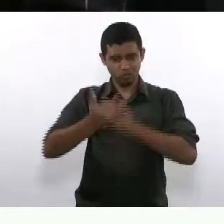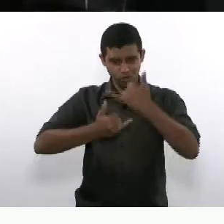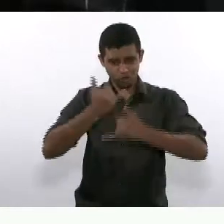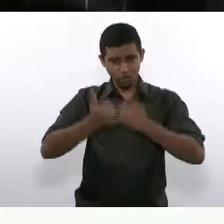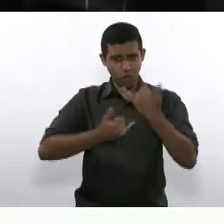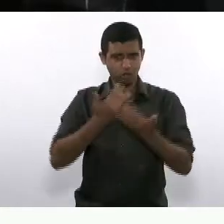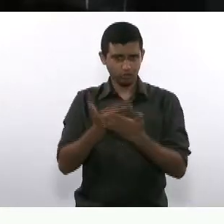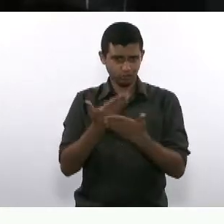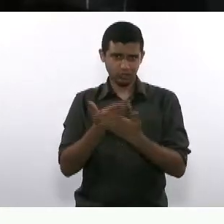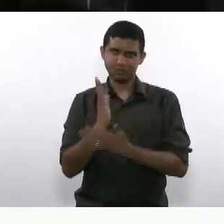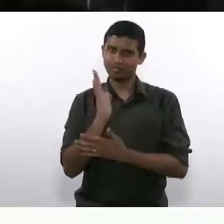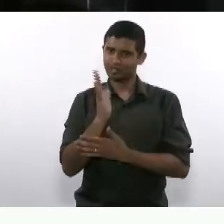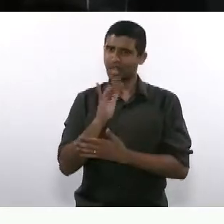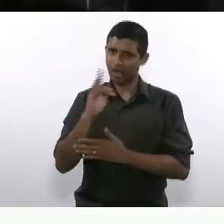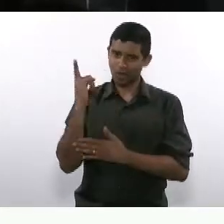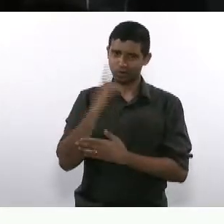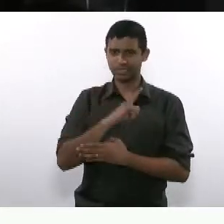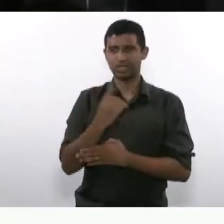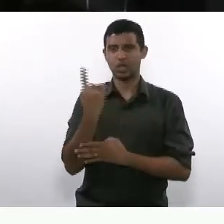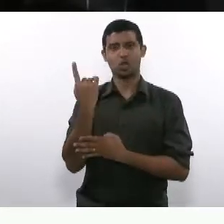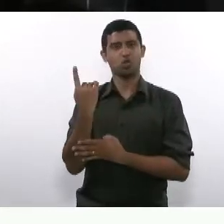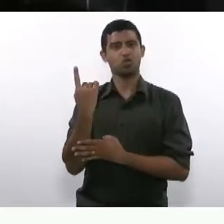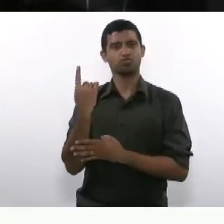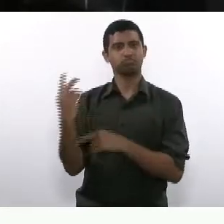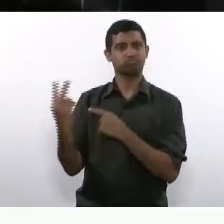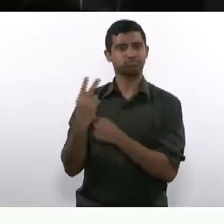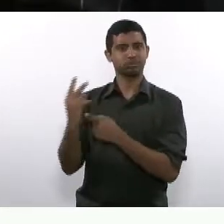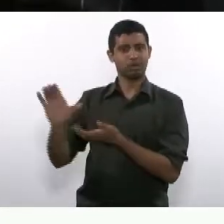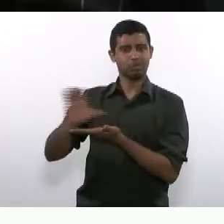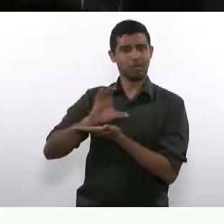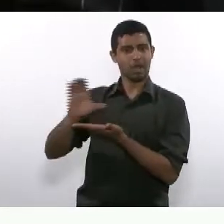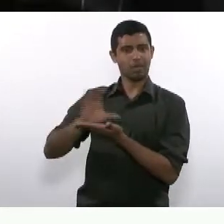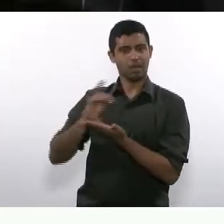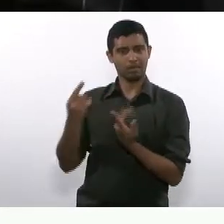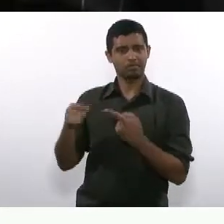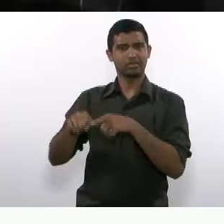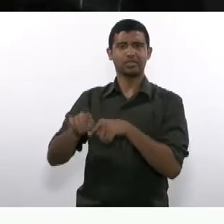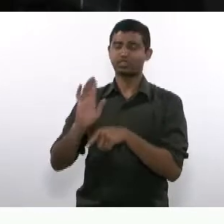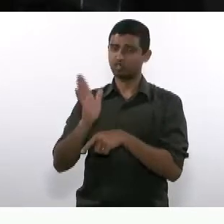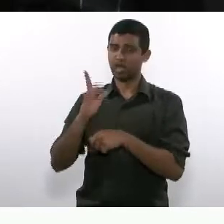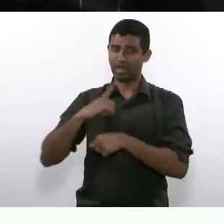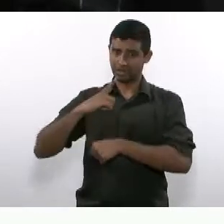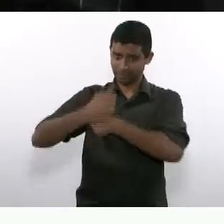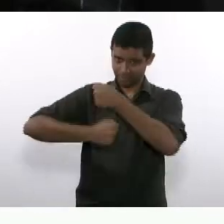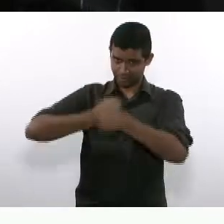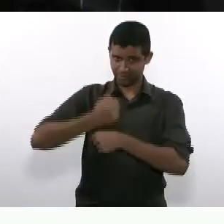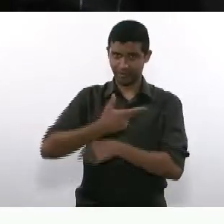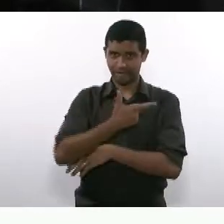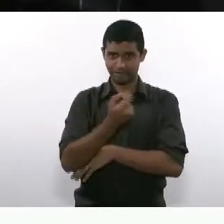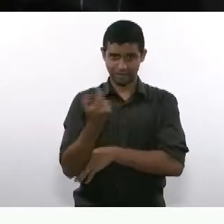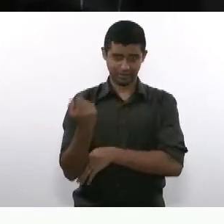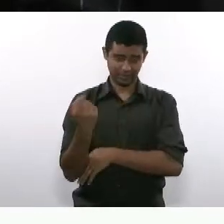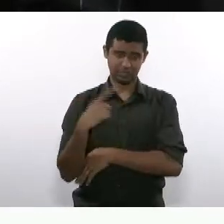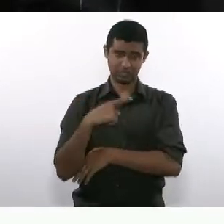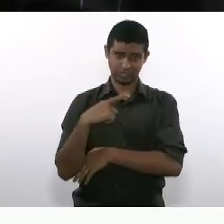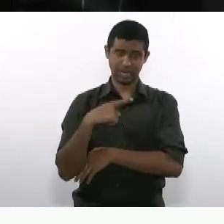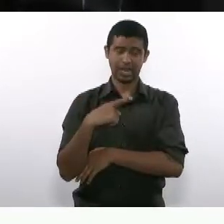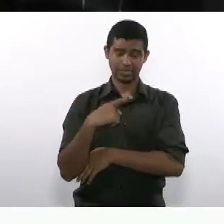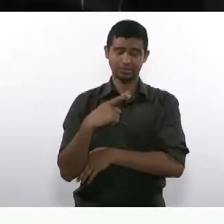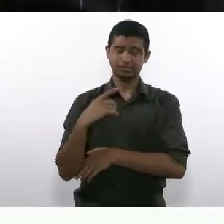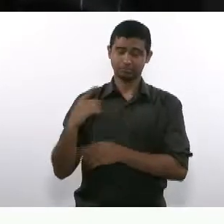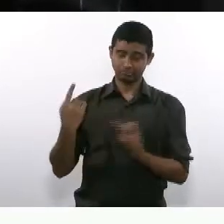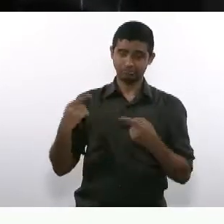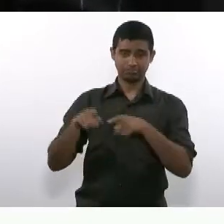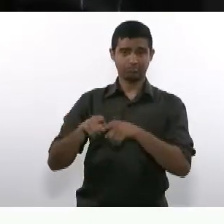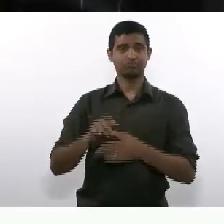final e conseguimos até um patrocinador. Inclusive, para 2020 já tem um patrocínio já. Né? A intenção também